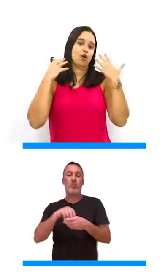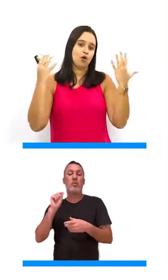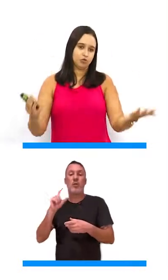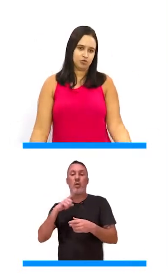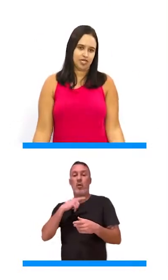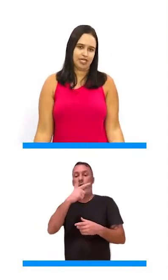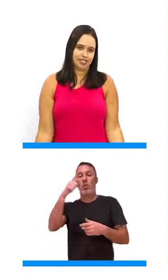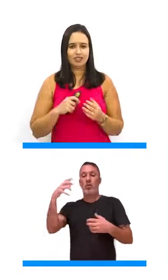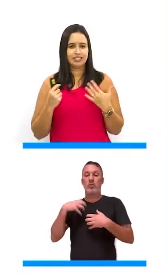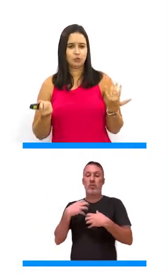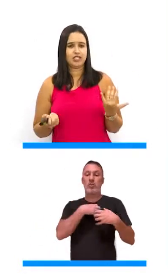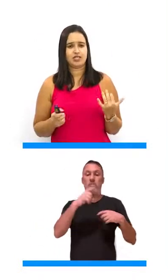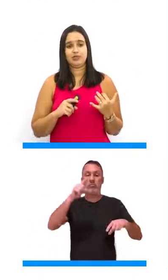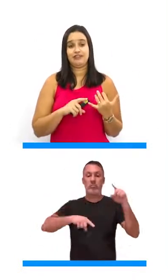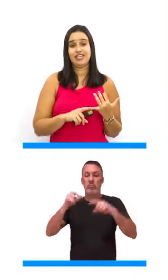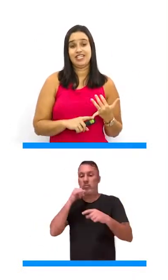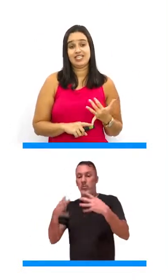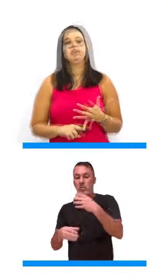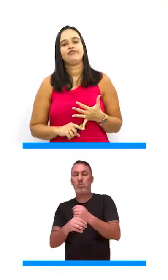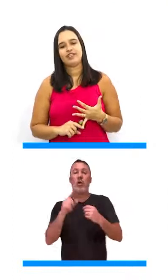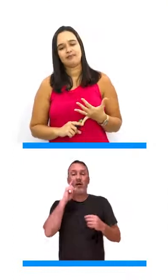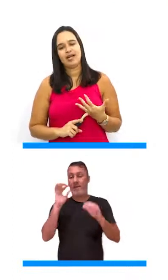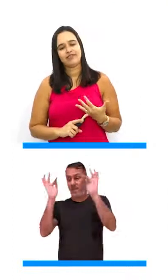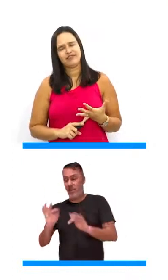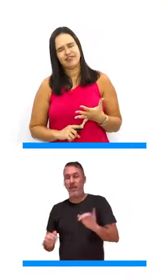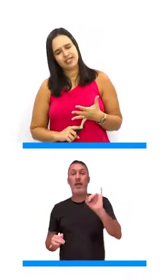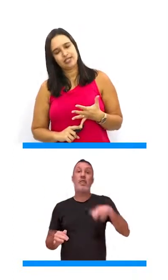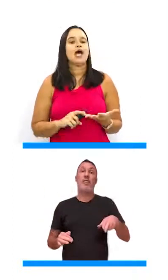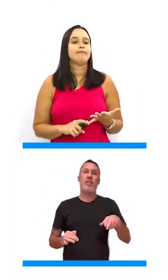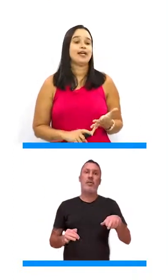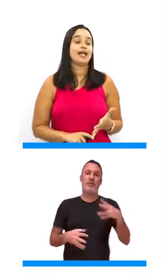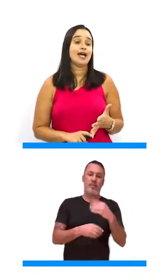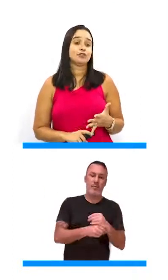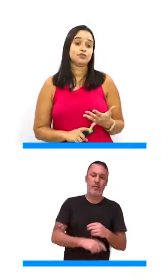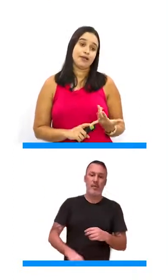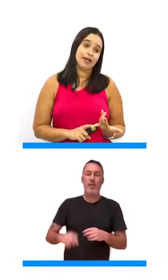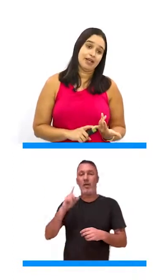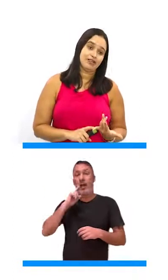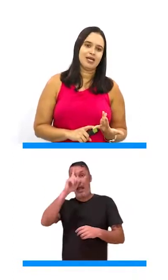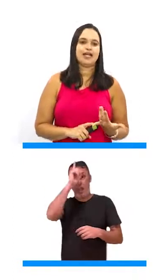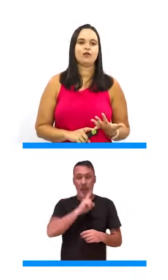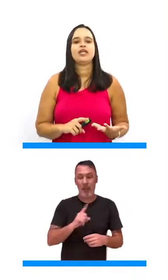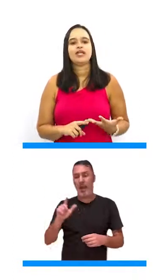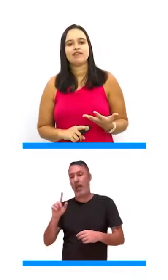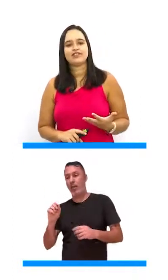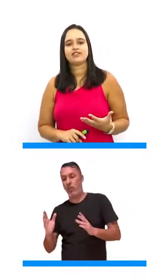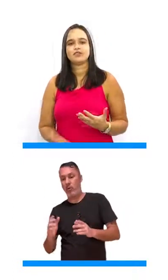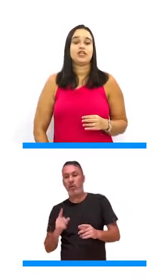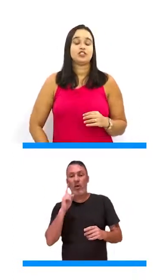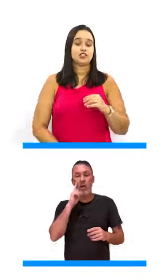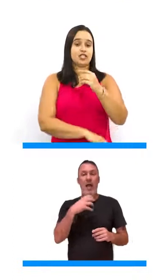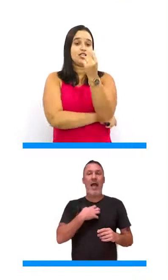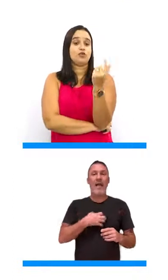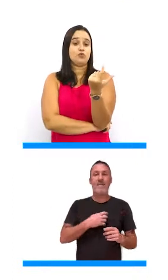de outros acréscimos. Então, por exemplo, infeliz, que vem da palavra feliz, amarelado, da palavra amarelo,